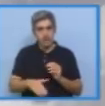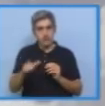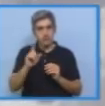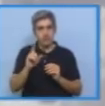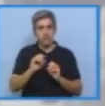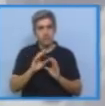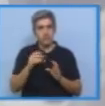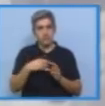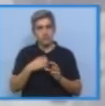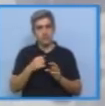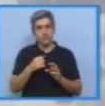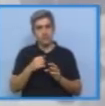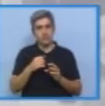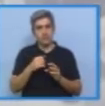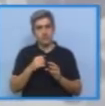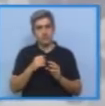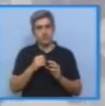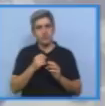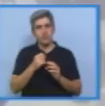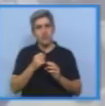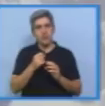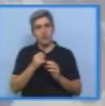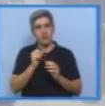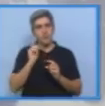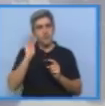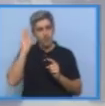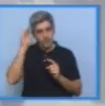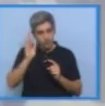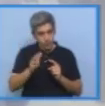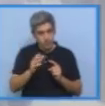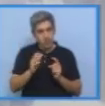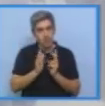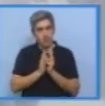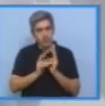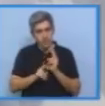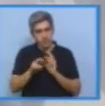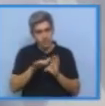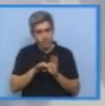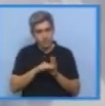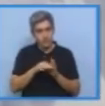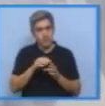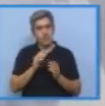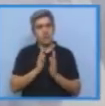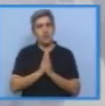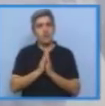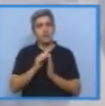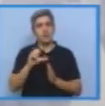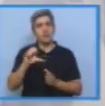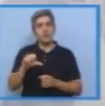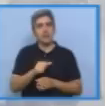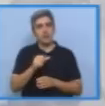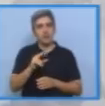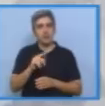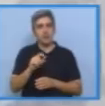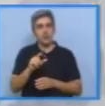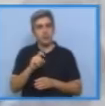Claro, vivi os sacramentos do batismo, da Eucaristia, também na paróquia de Queluz, mas depois também